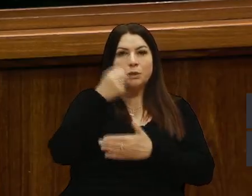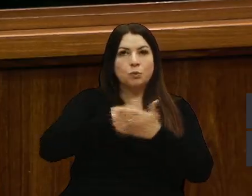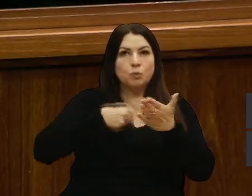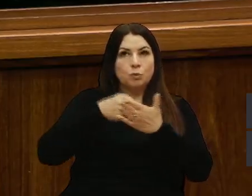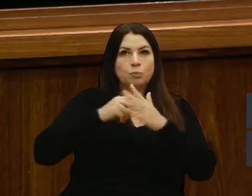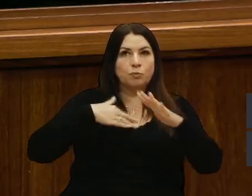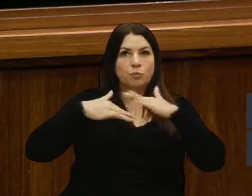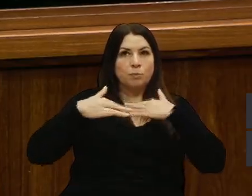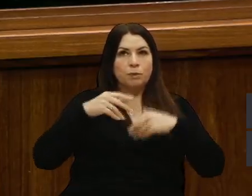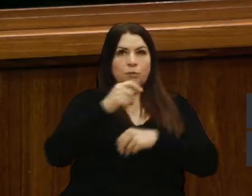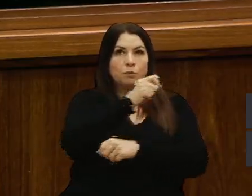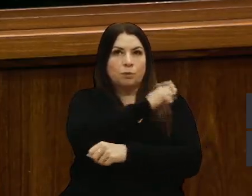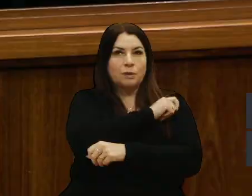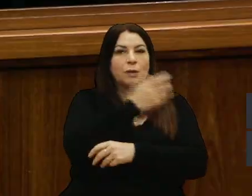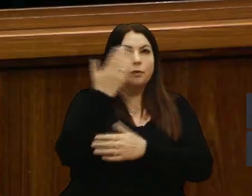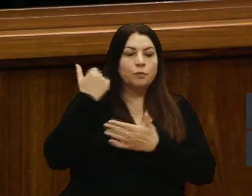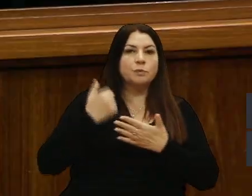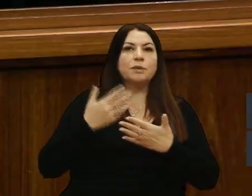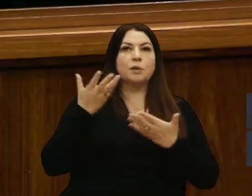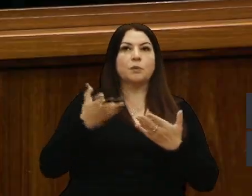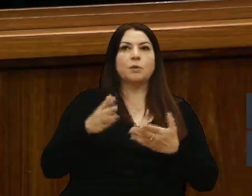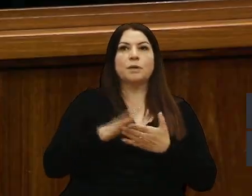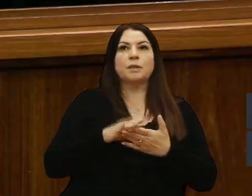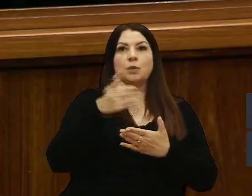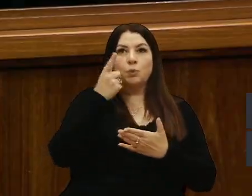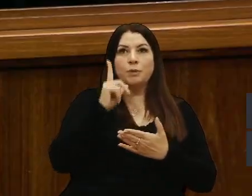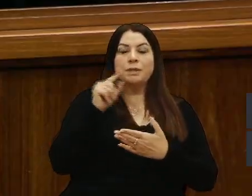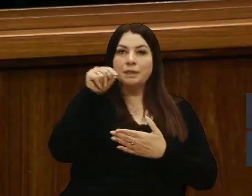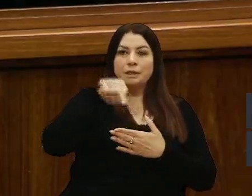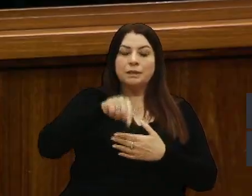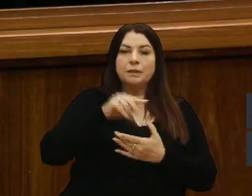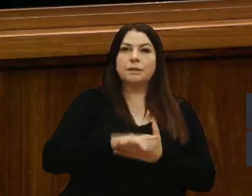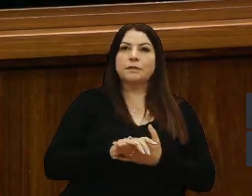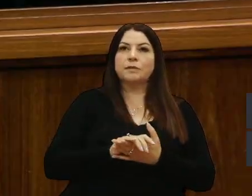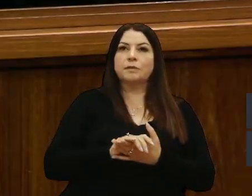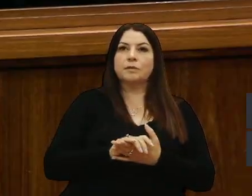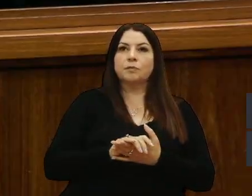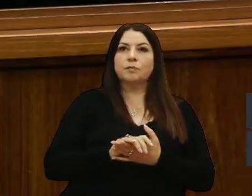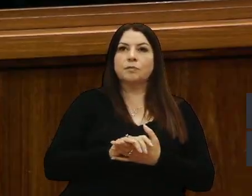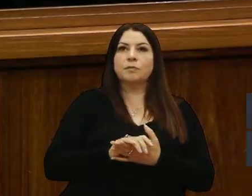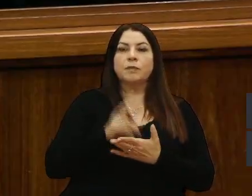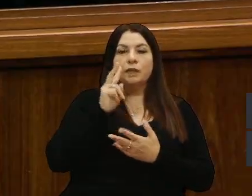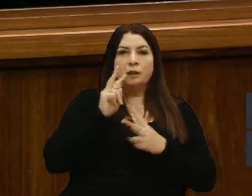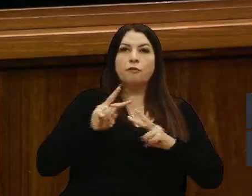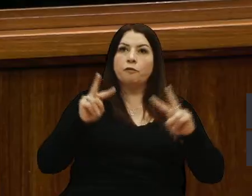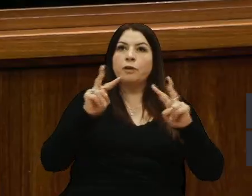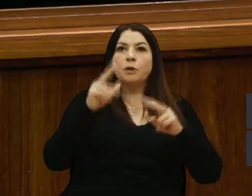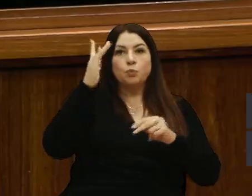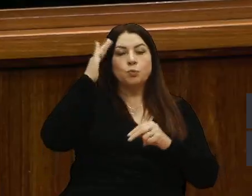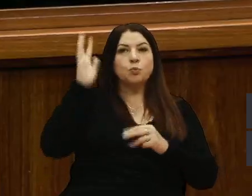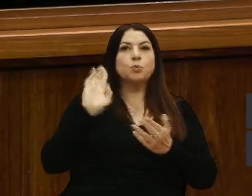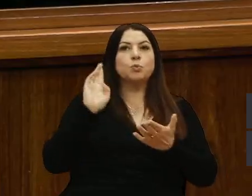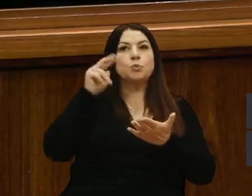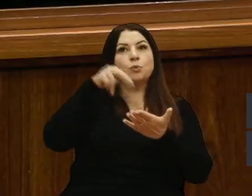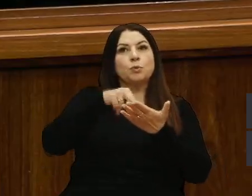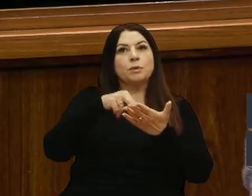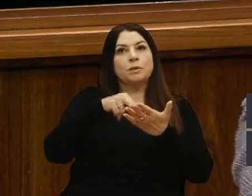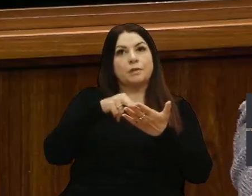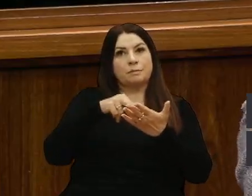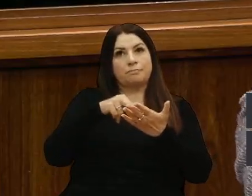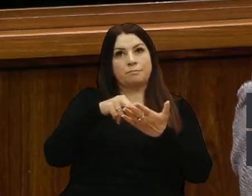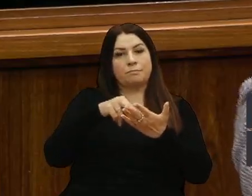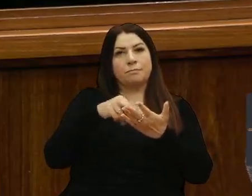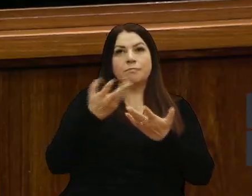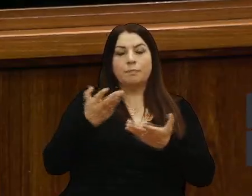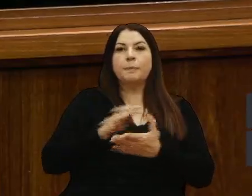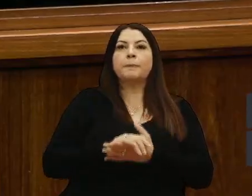do movimento estudantil. E agora a gente consegue estar aqui, prestes a ver esse sonho se tornando